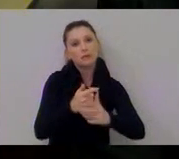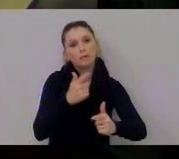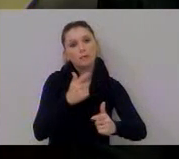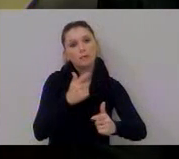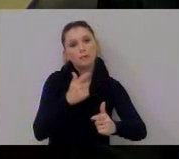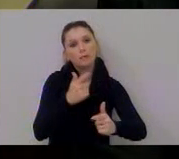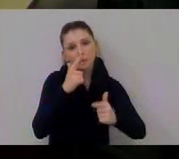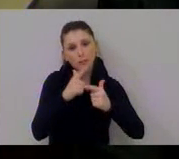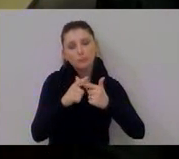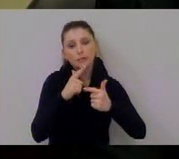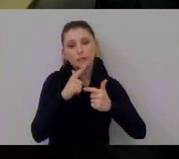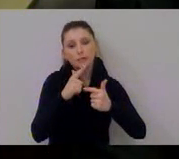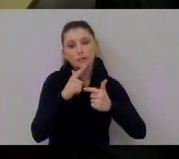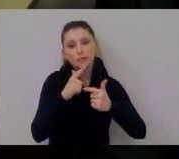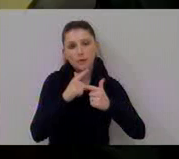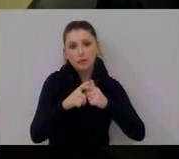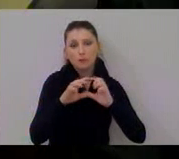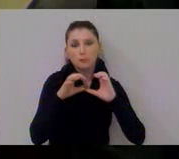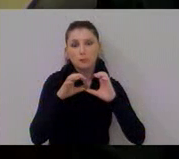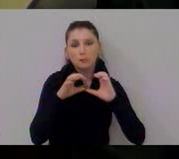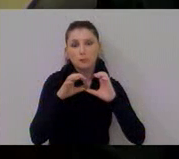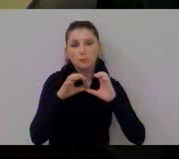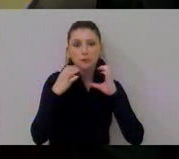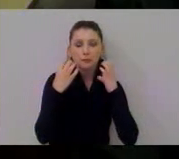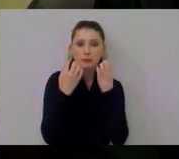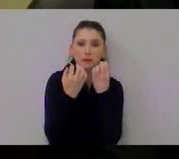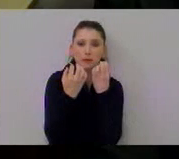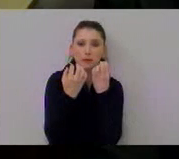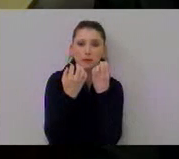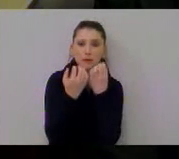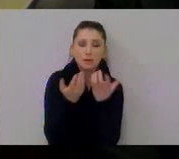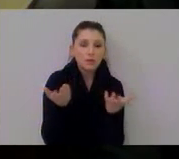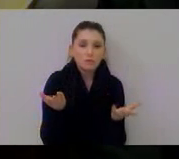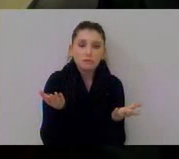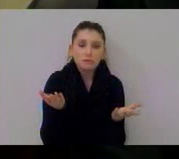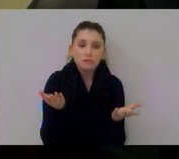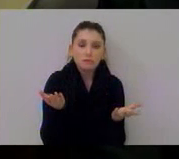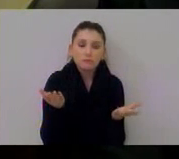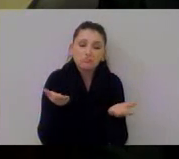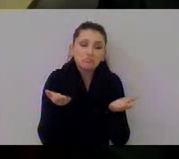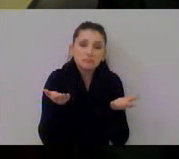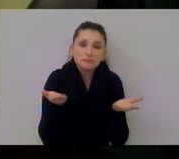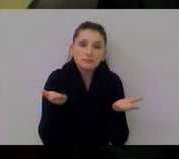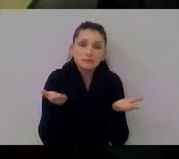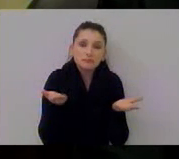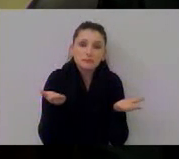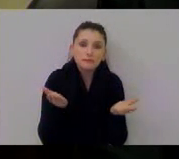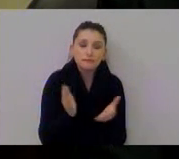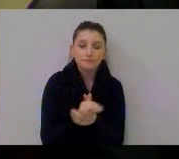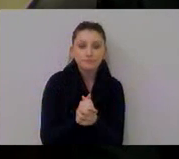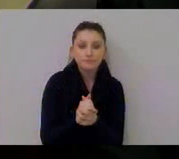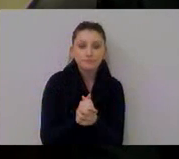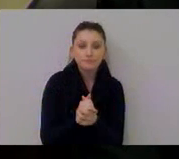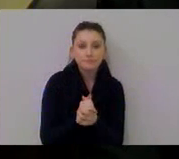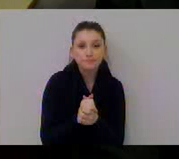apresentados. E sei que muitos de vocês